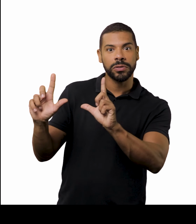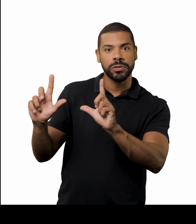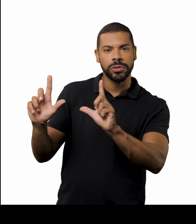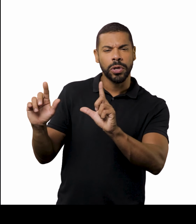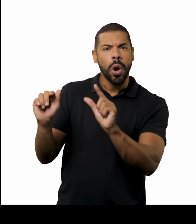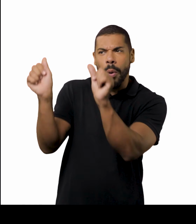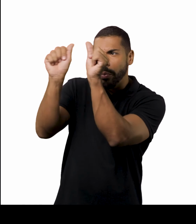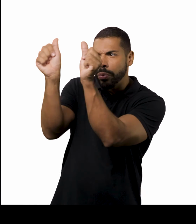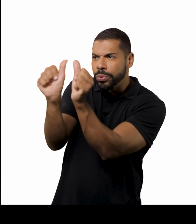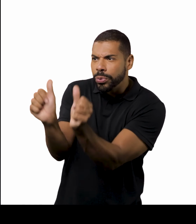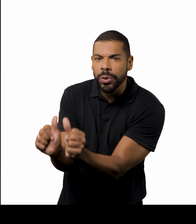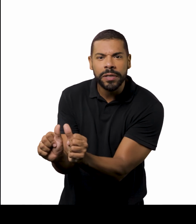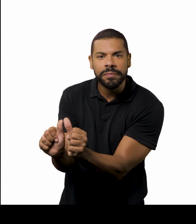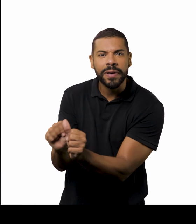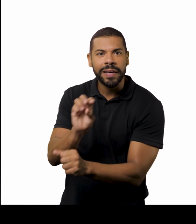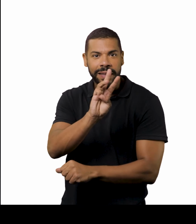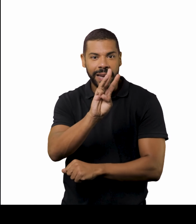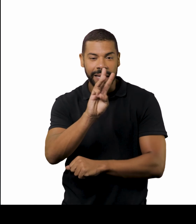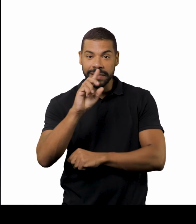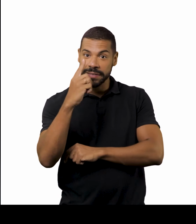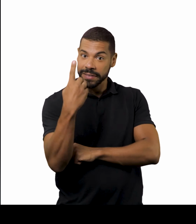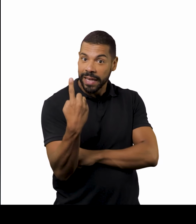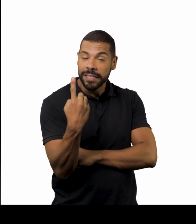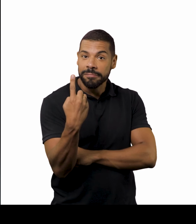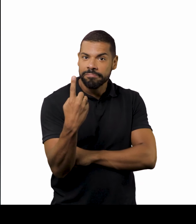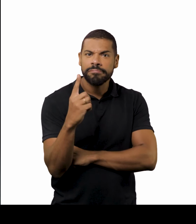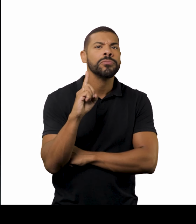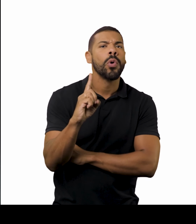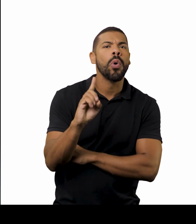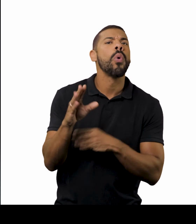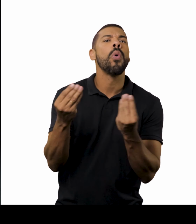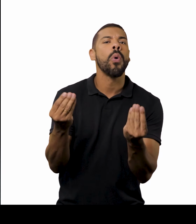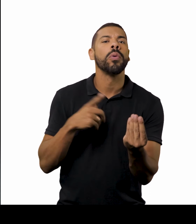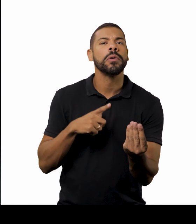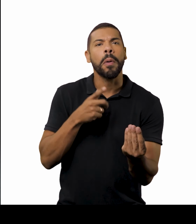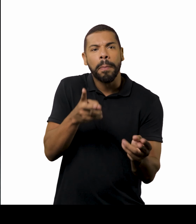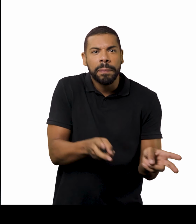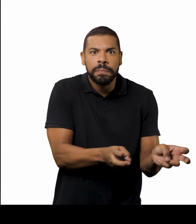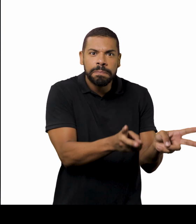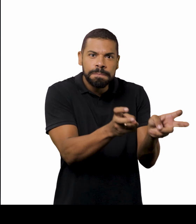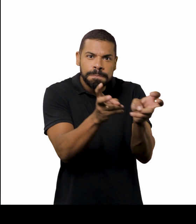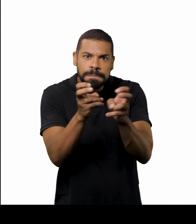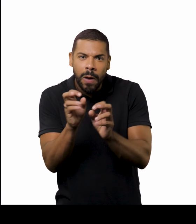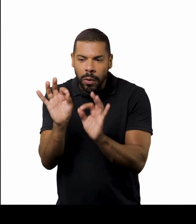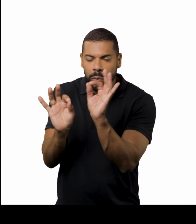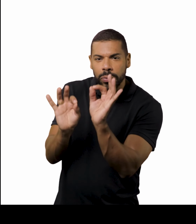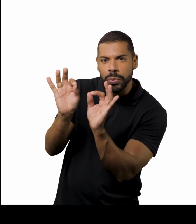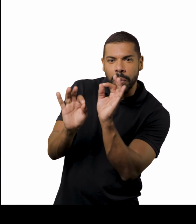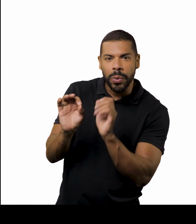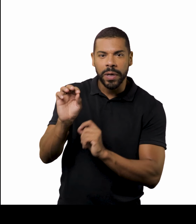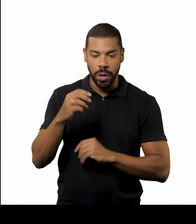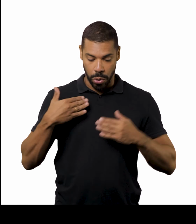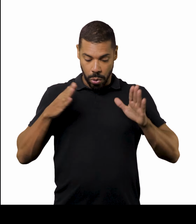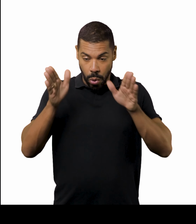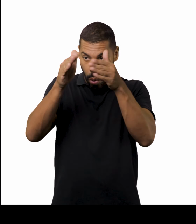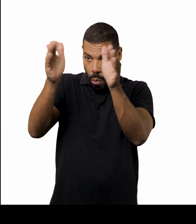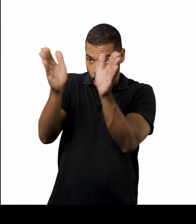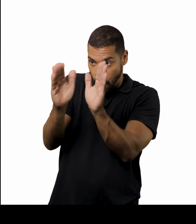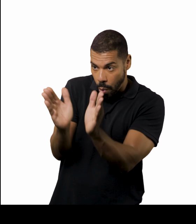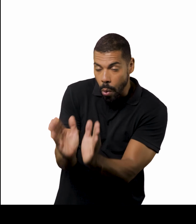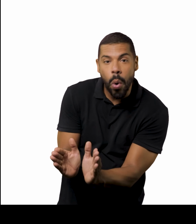numa escultura 3D, fazer com que os rabiscos se tornassem algo espacial. Então eu estruturei o corpo com